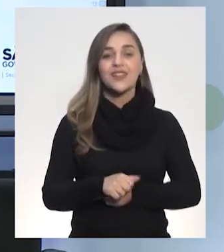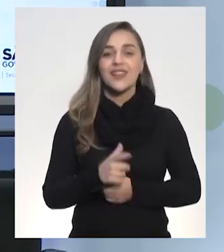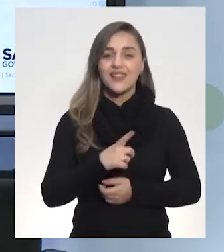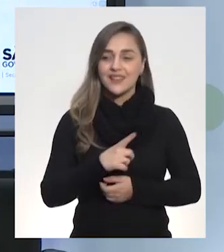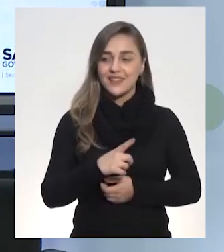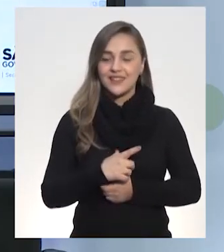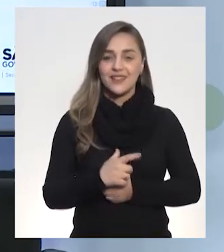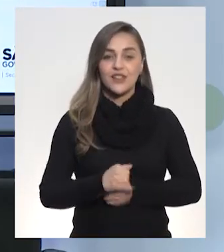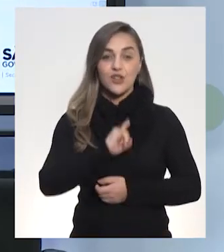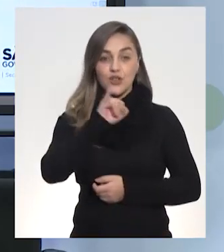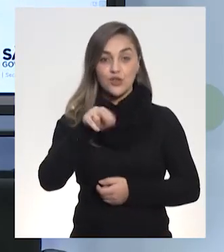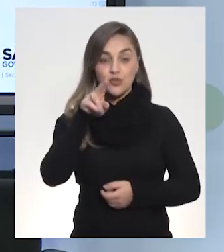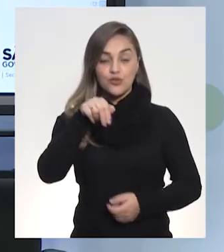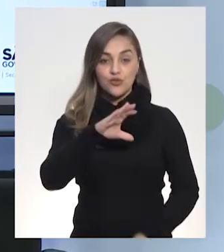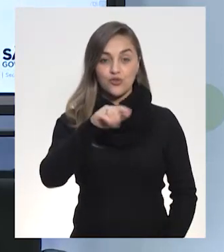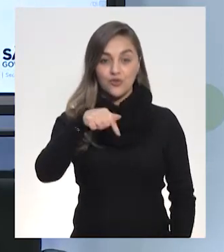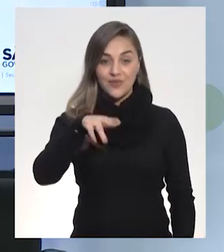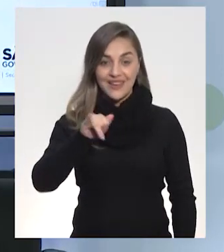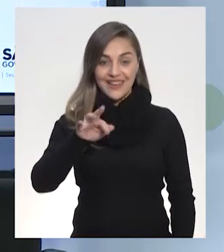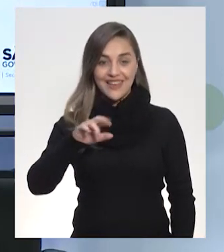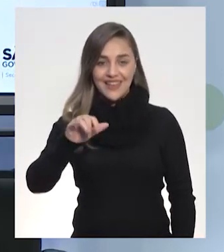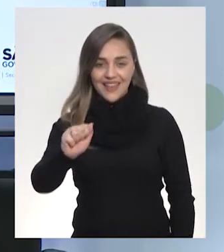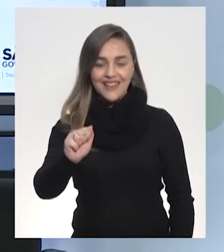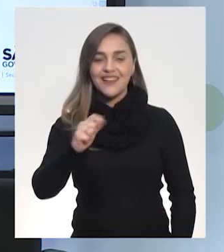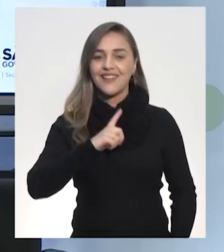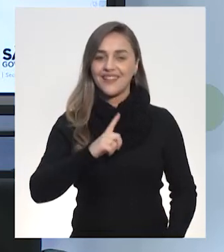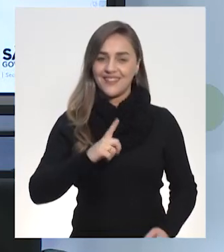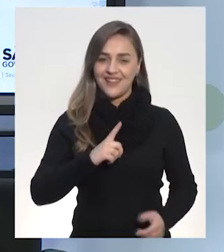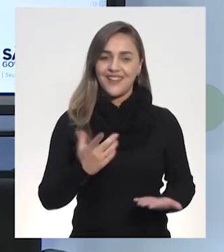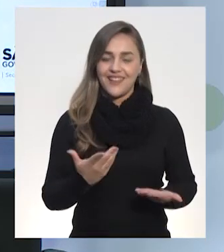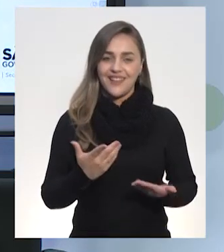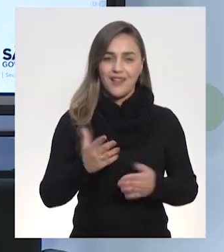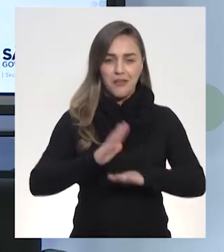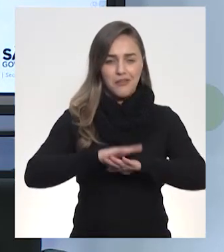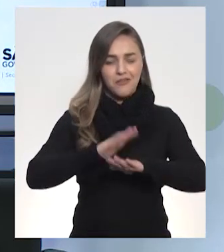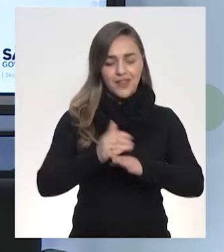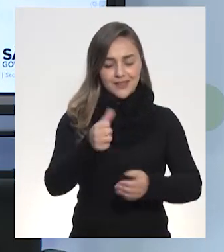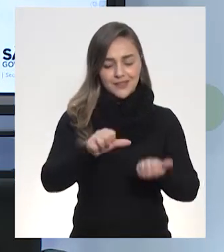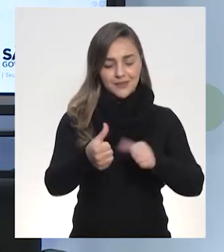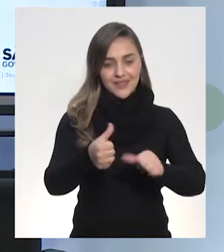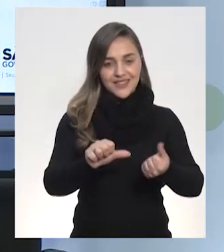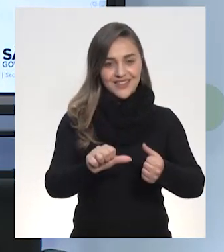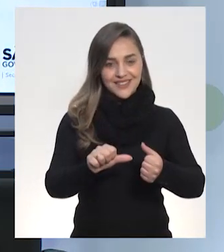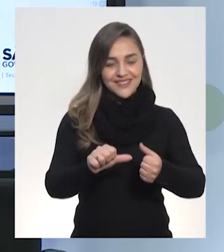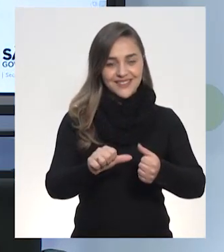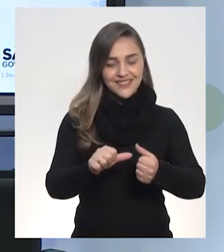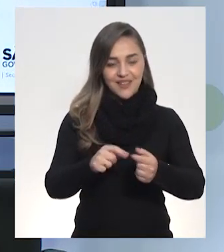Tornado ou Maelstrom, ou, daí depende aí do termo aí que a gente está usando, né?